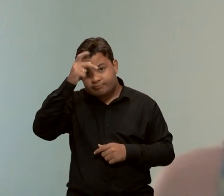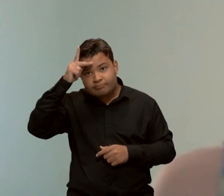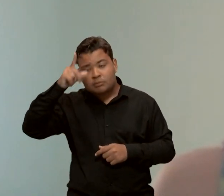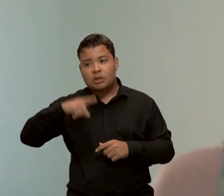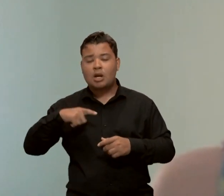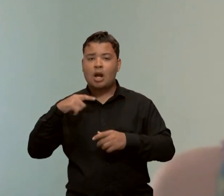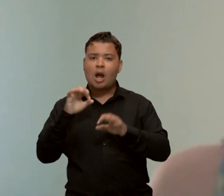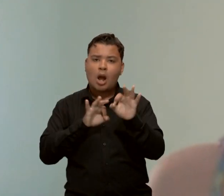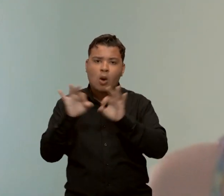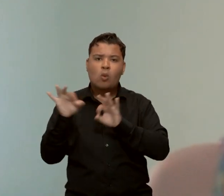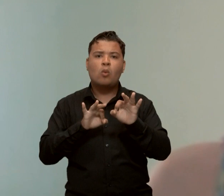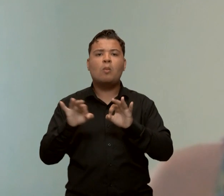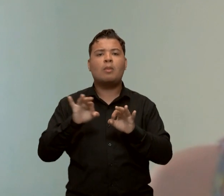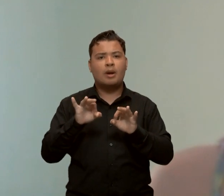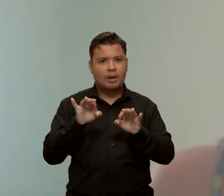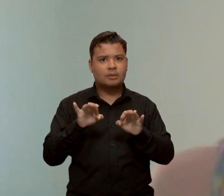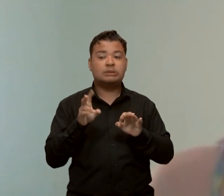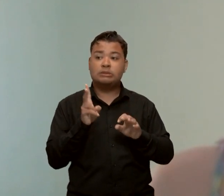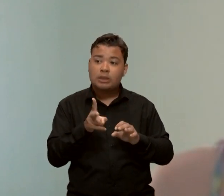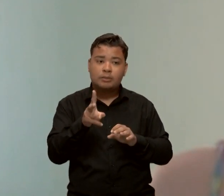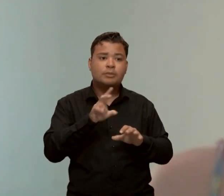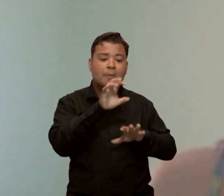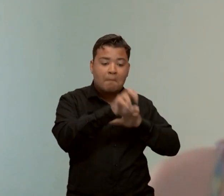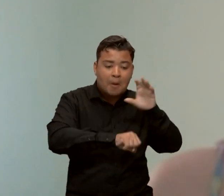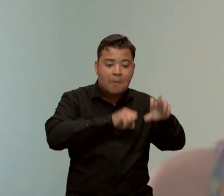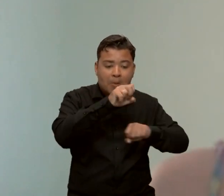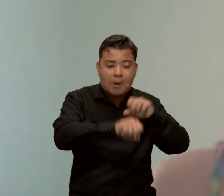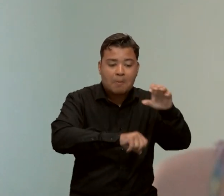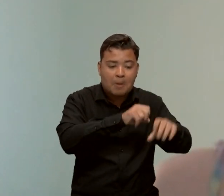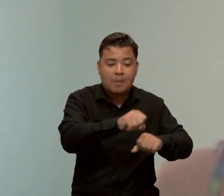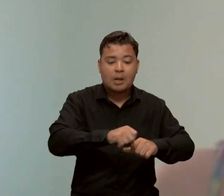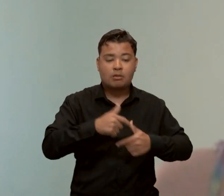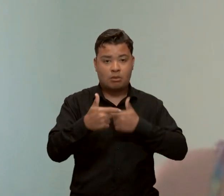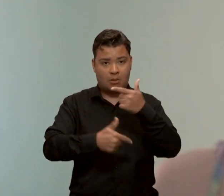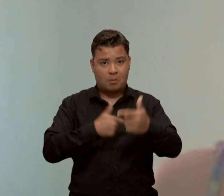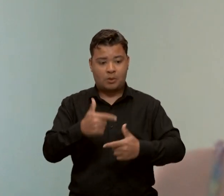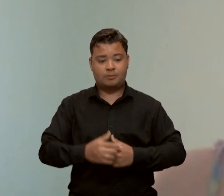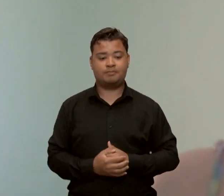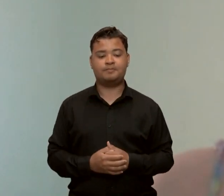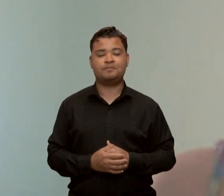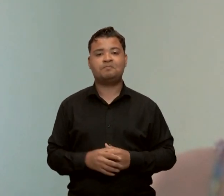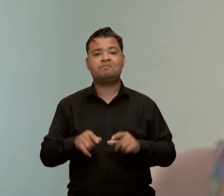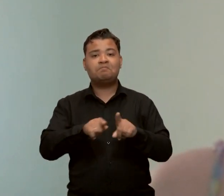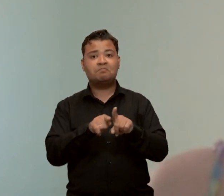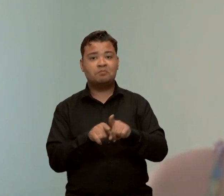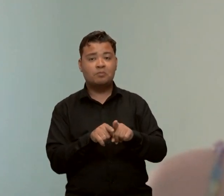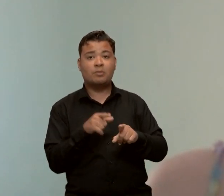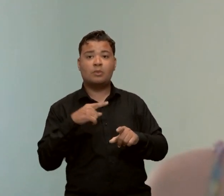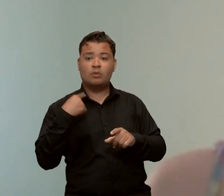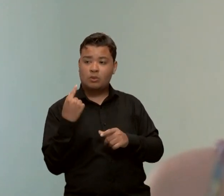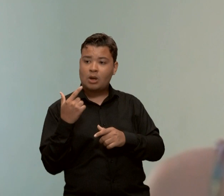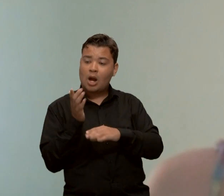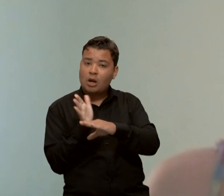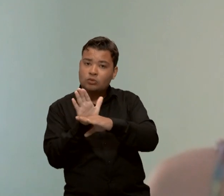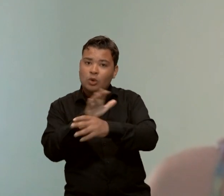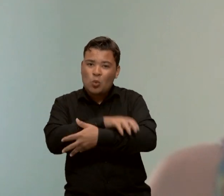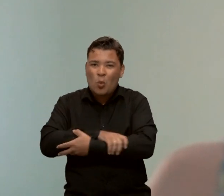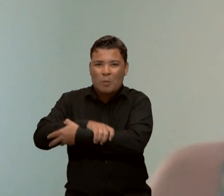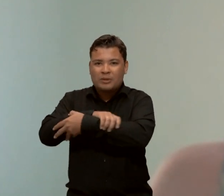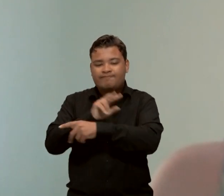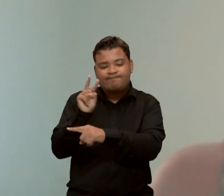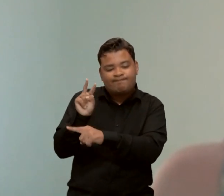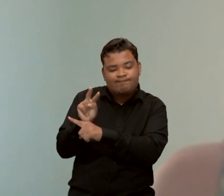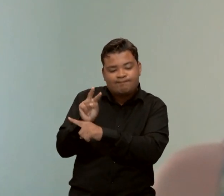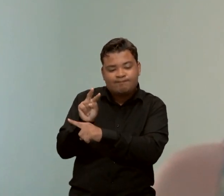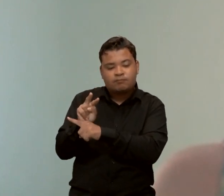até então, e contribuímos com todo o processo de incubação da cooperativa de catadores e catadoras,